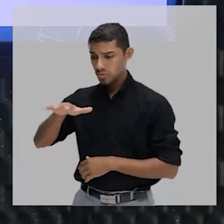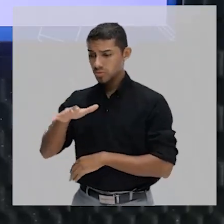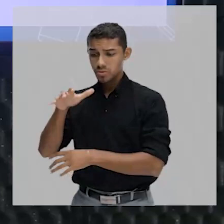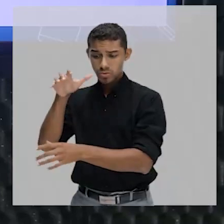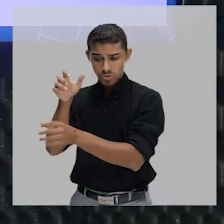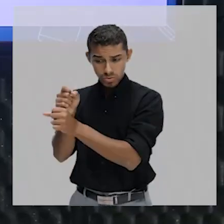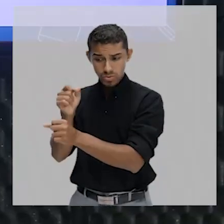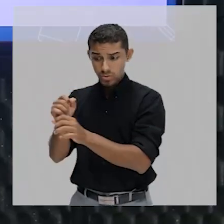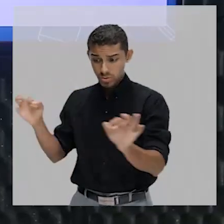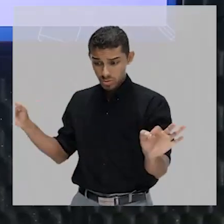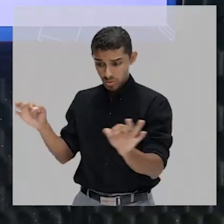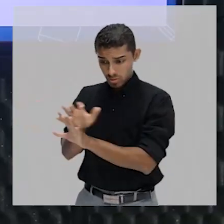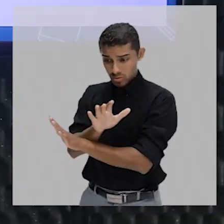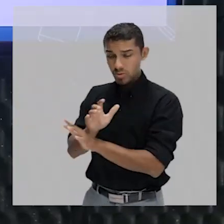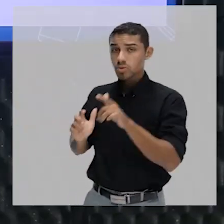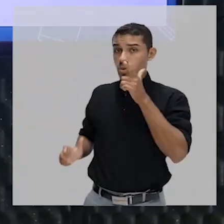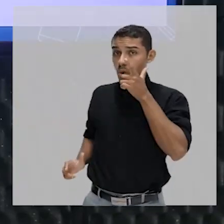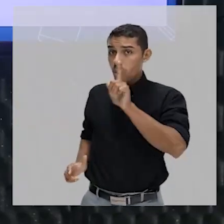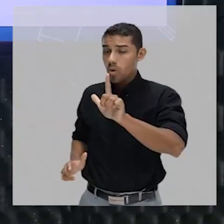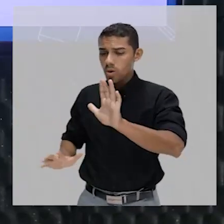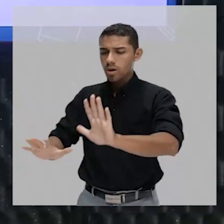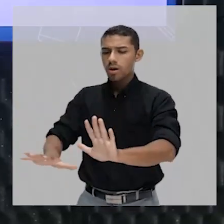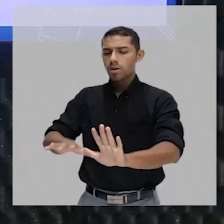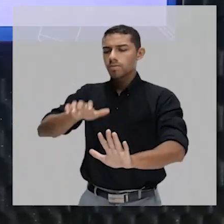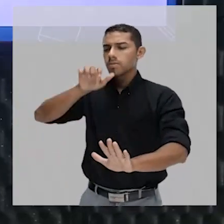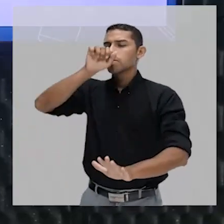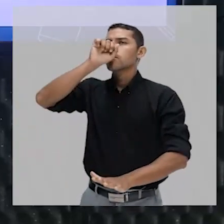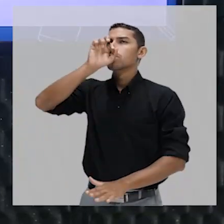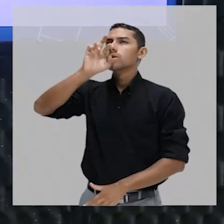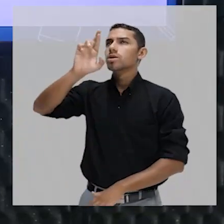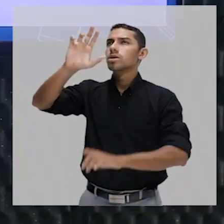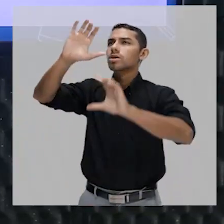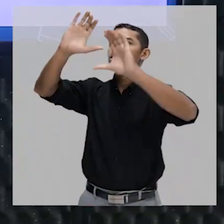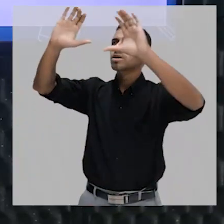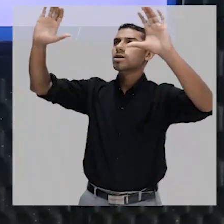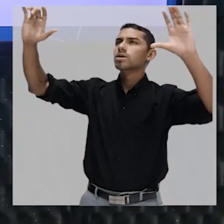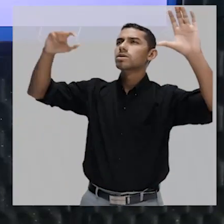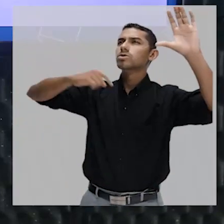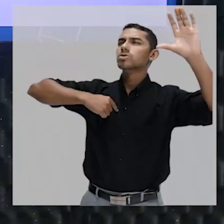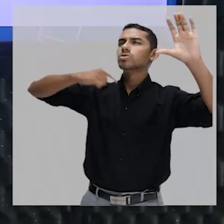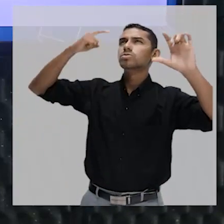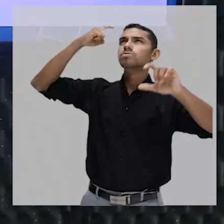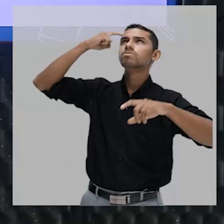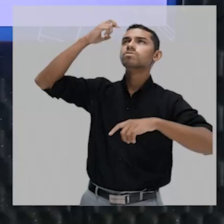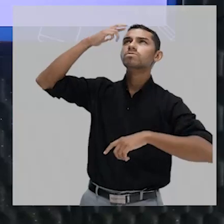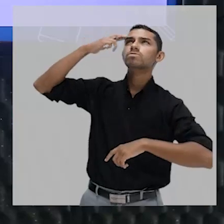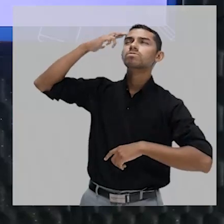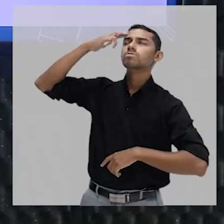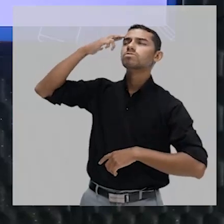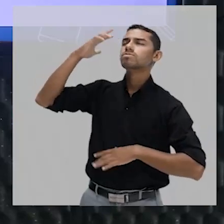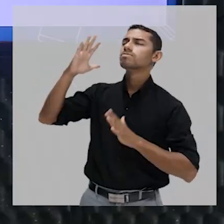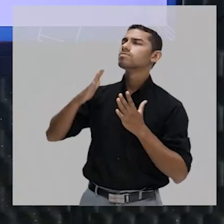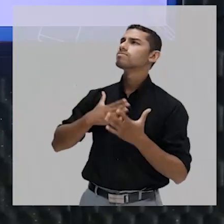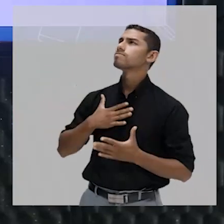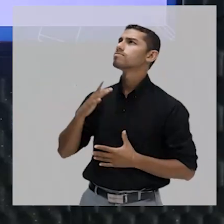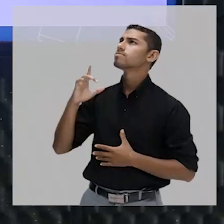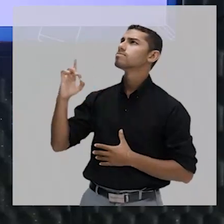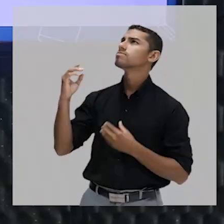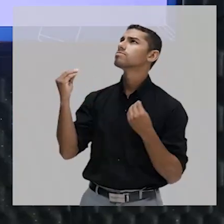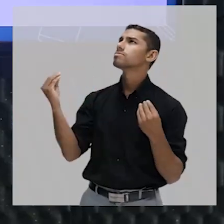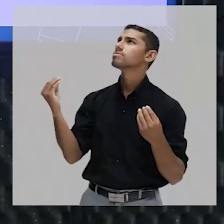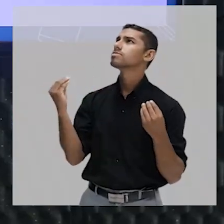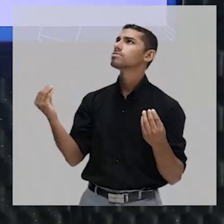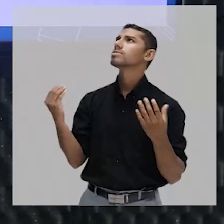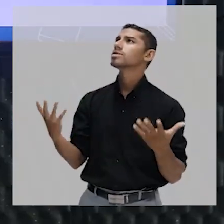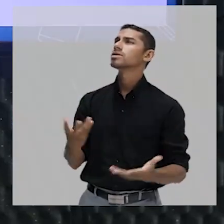eu terminava por conseguir. E aí eu respirava fundo, eu olhava para o céu e me fazia aquela pergunta: meu Deus, para que realmente isso serve